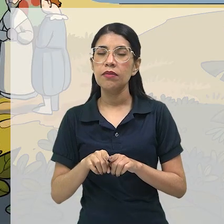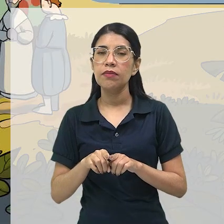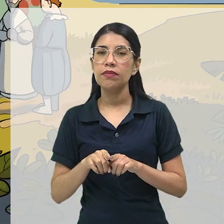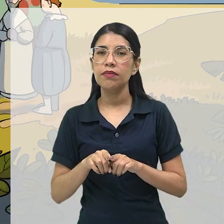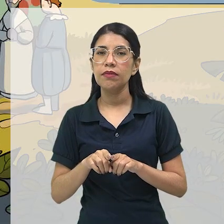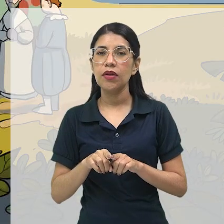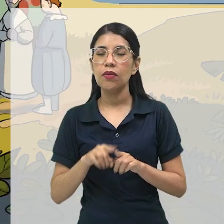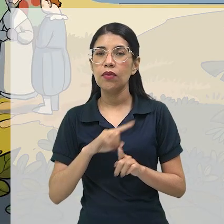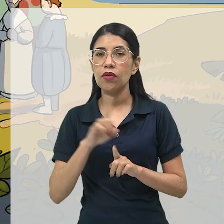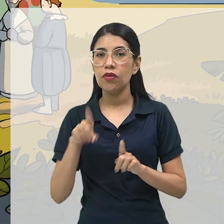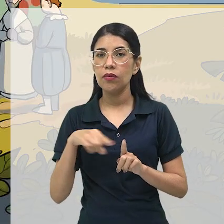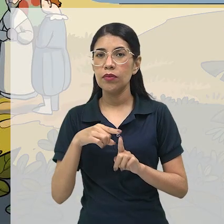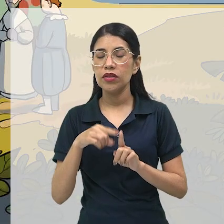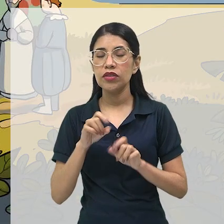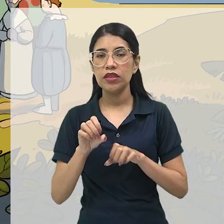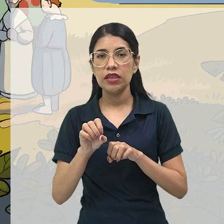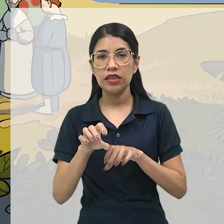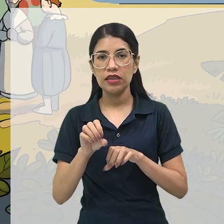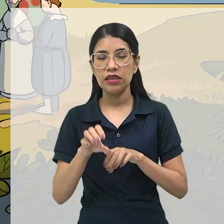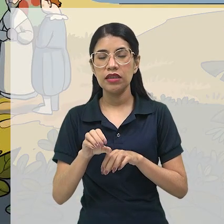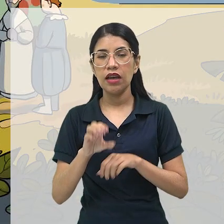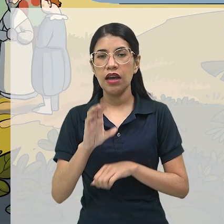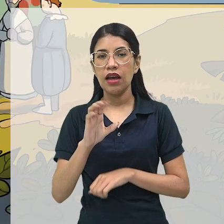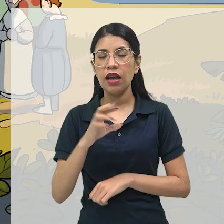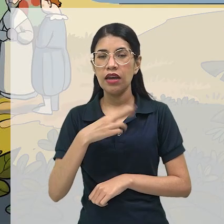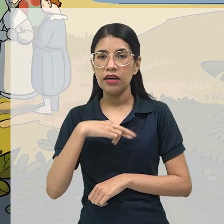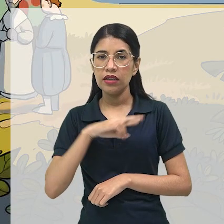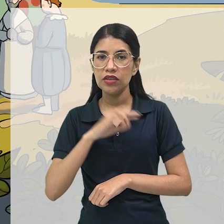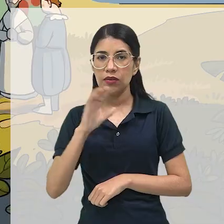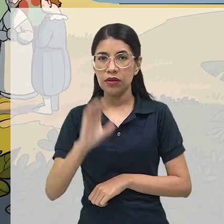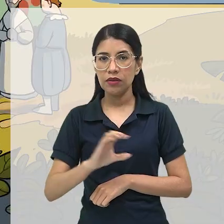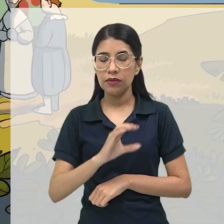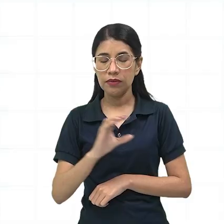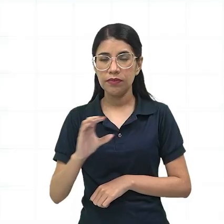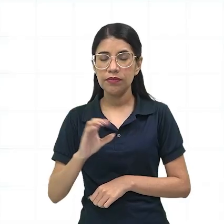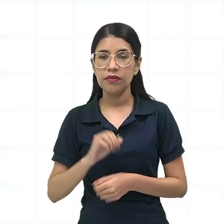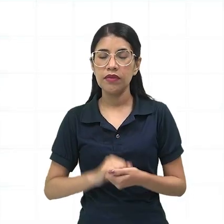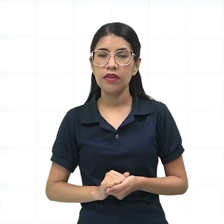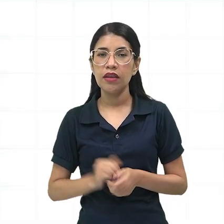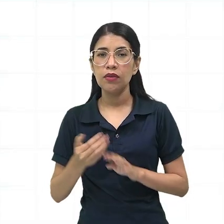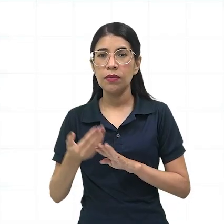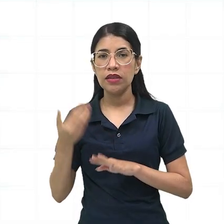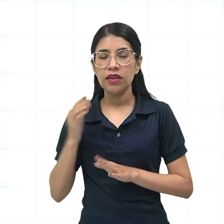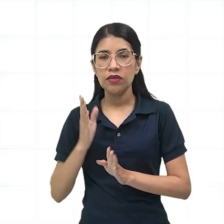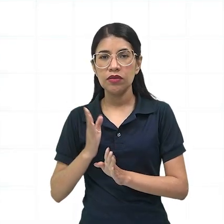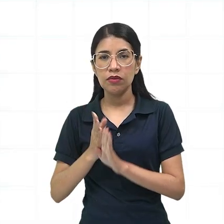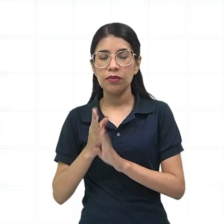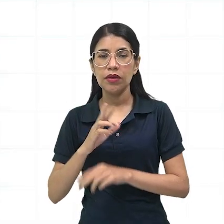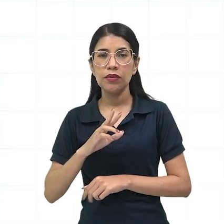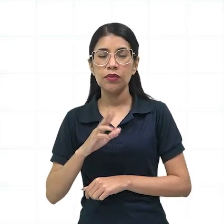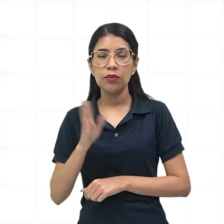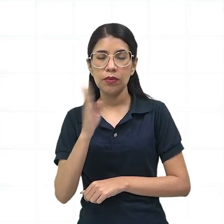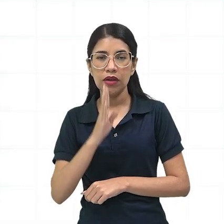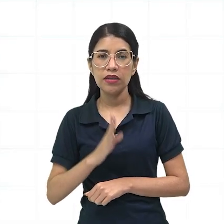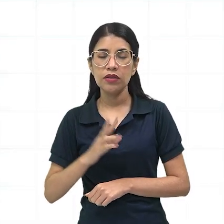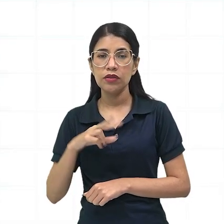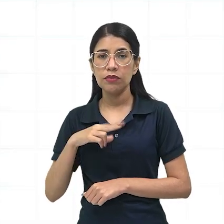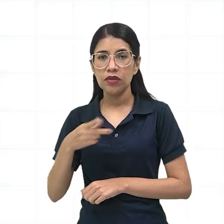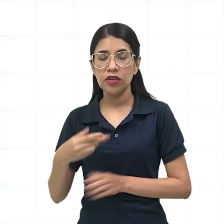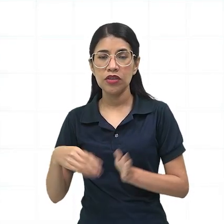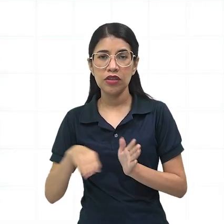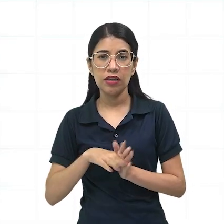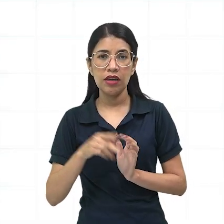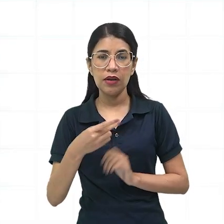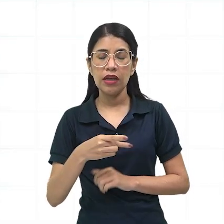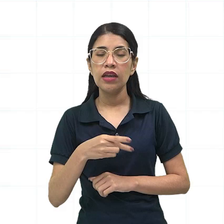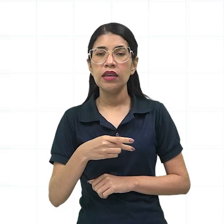de catequizar os indígenas. Na época do descobrimento do Brasil, os portugueses se